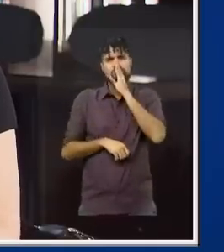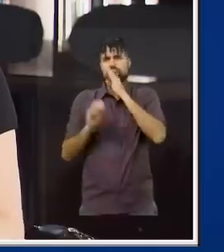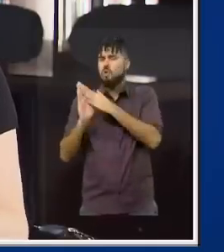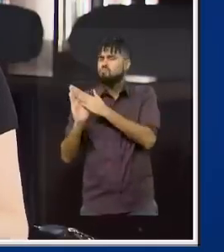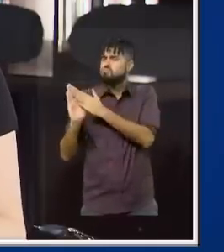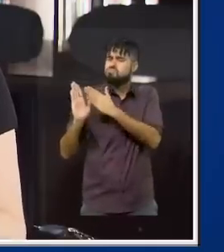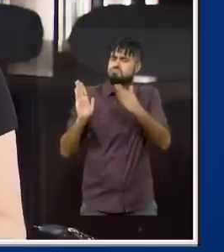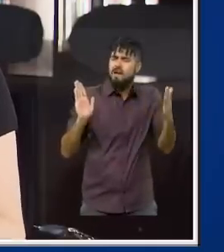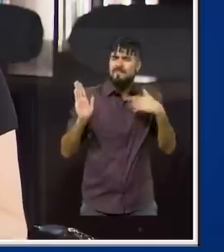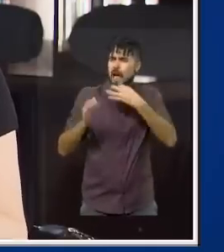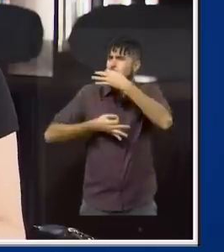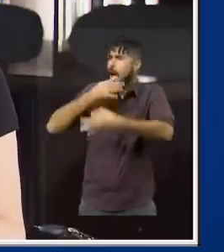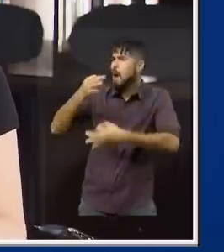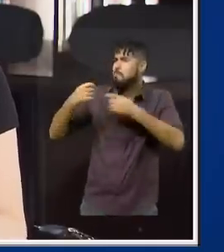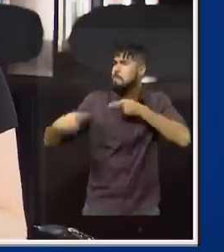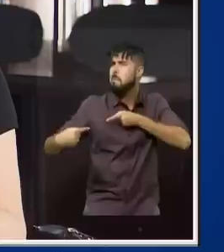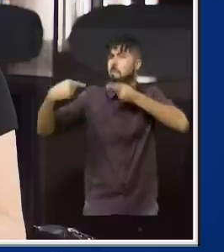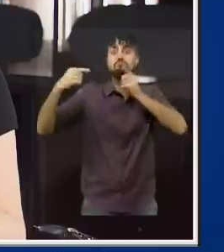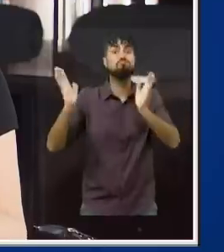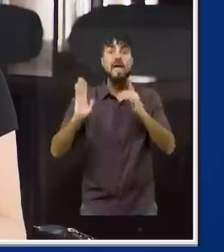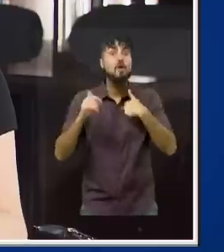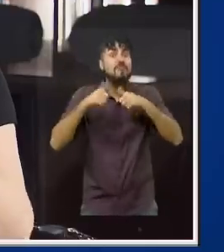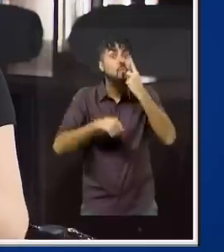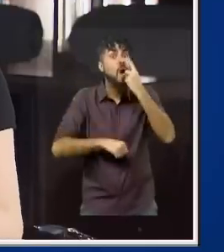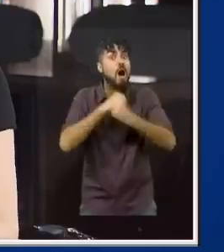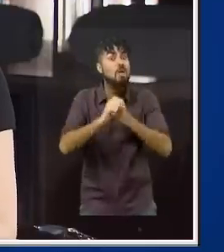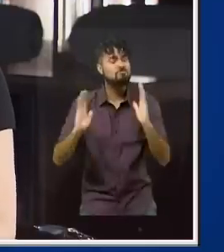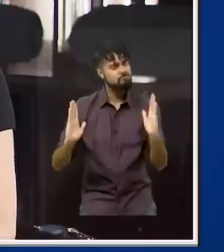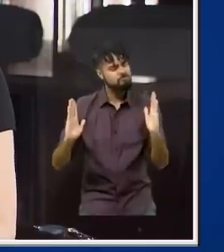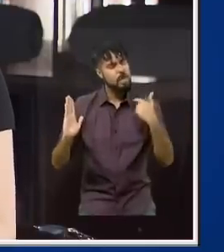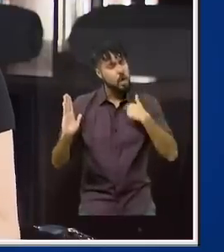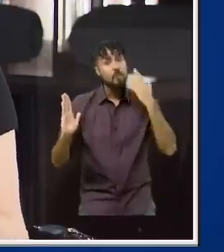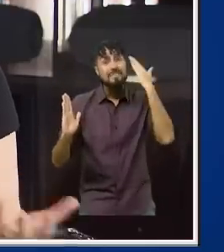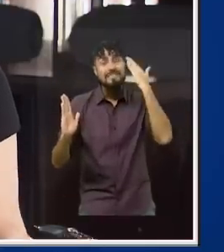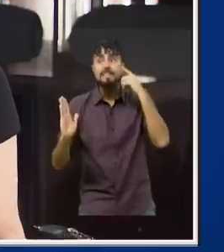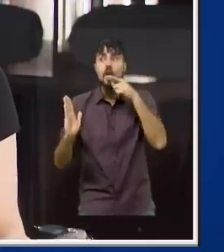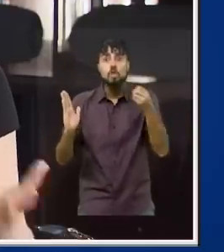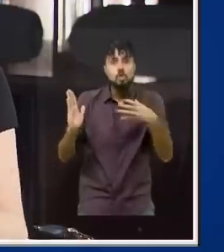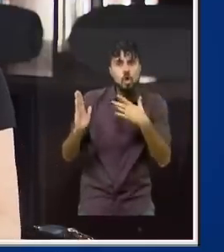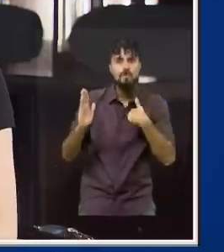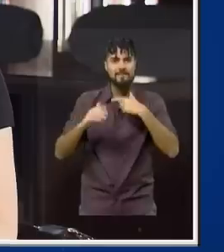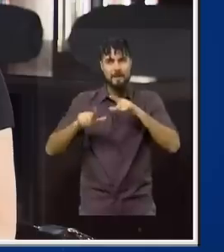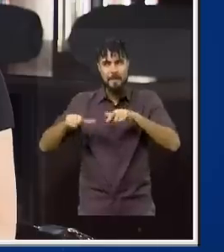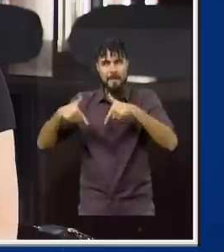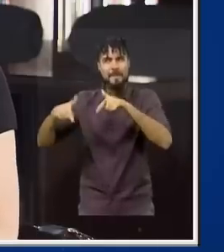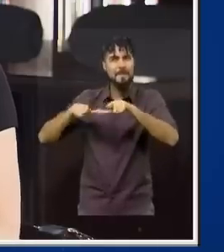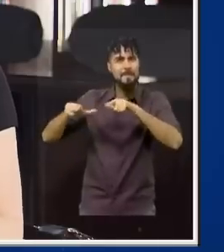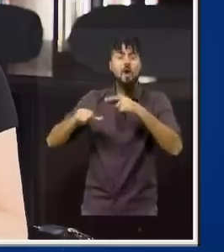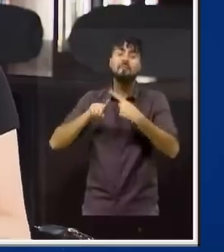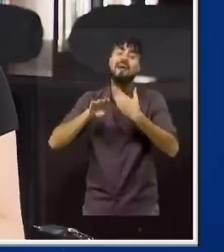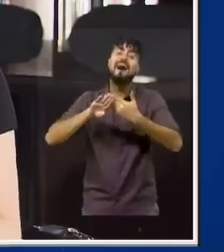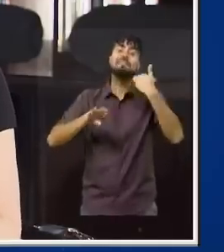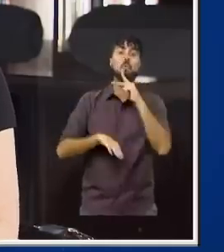criar um produzir Olha nós que não temos partido e nós desejamos evidentemente